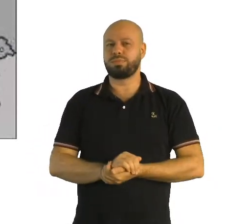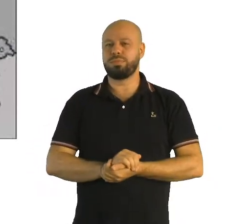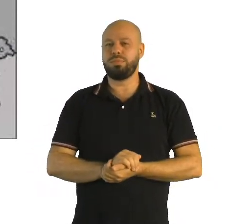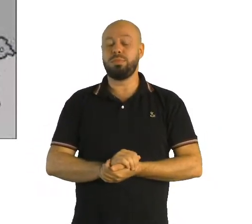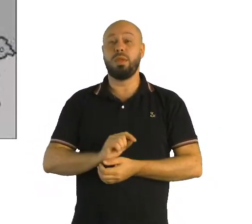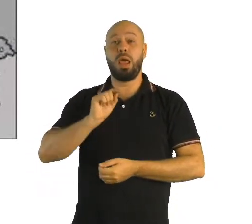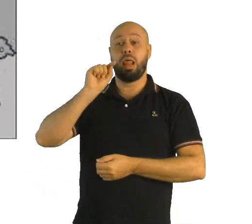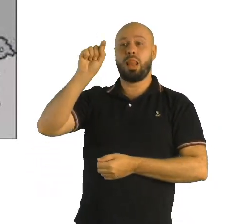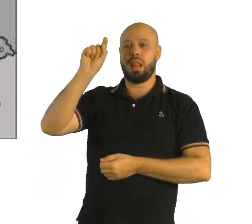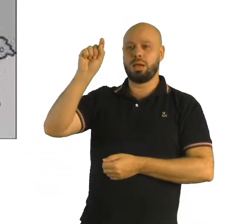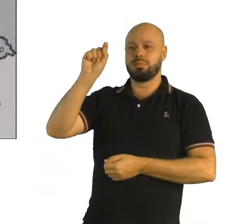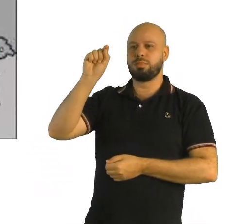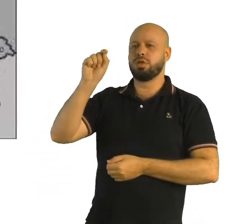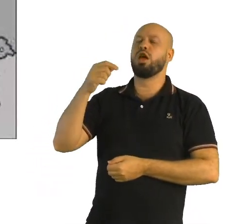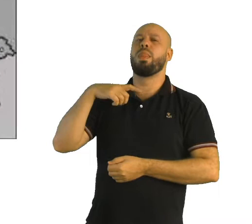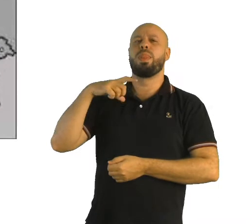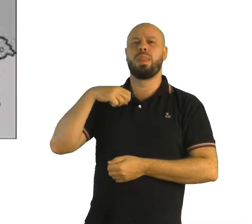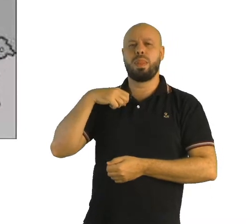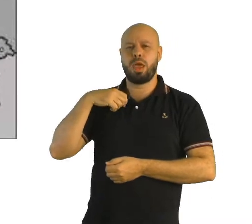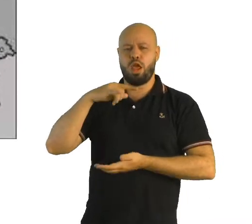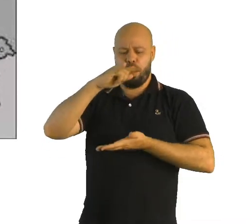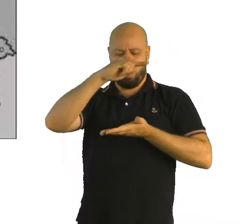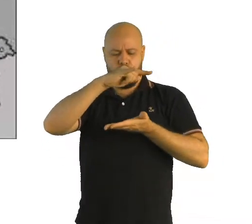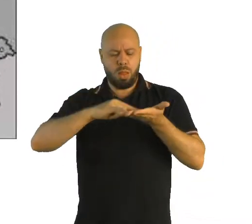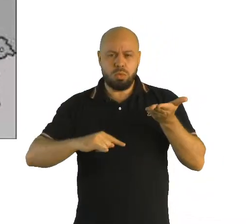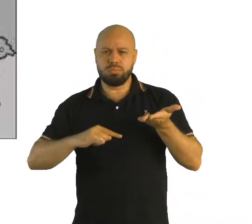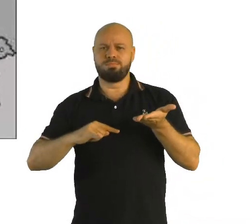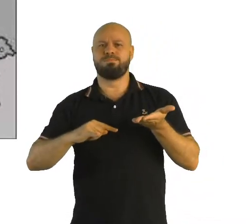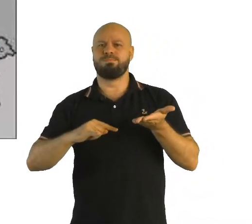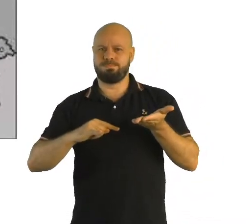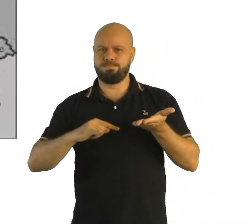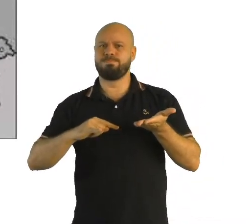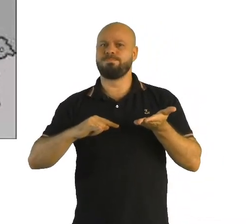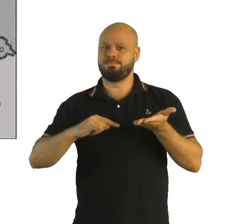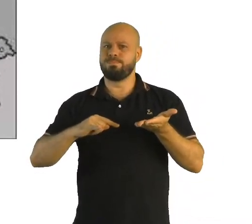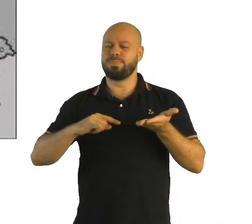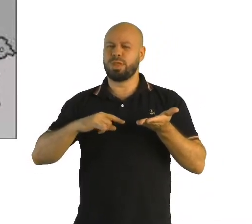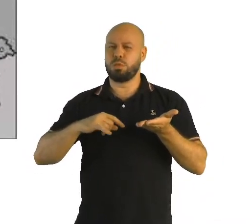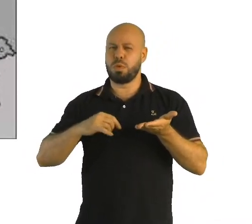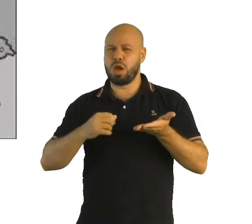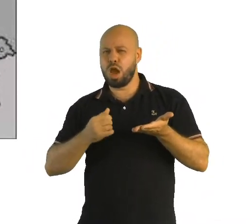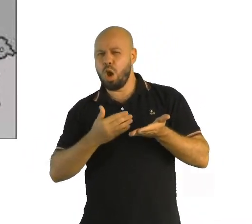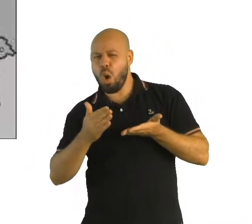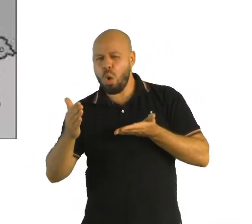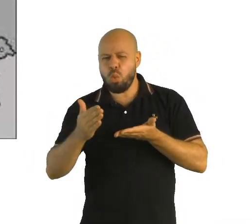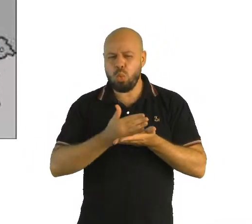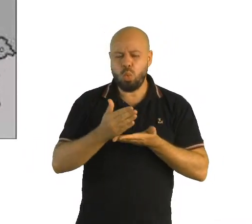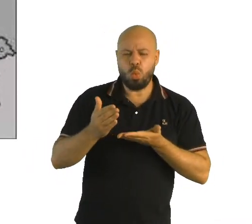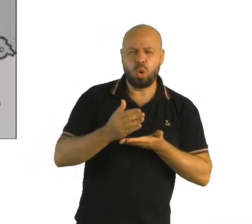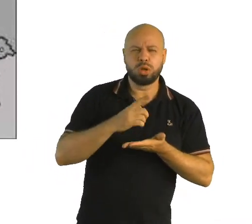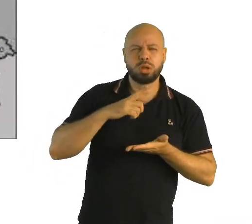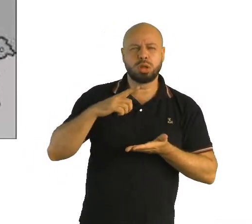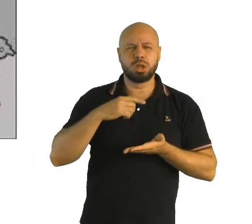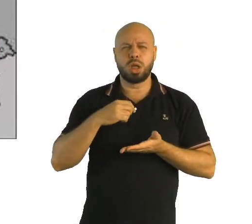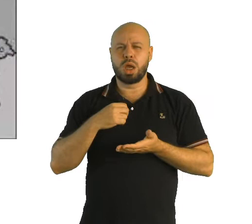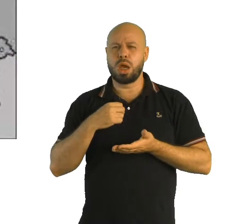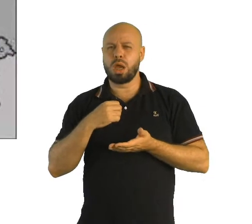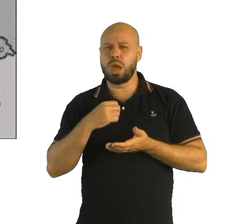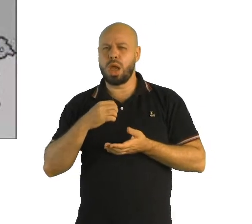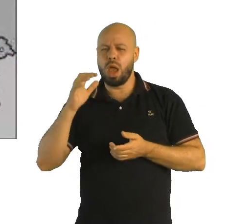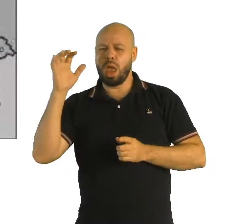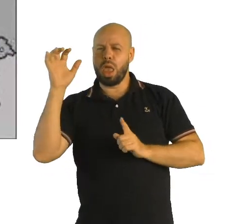ainda encontravam-se documentos, e resquícios da cultura greco-romana. Então